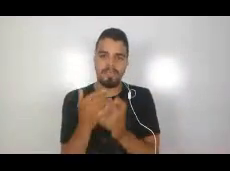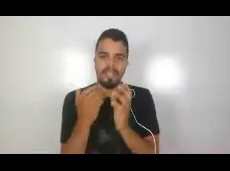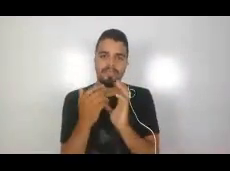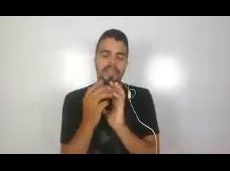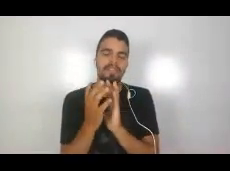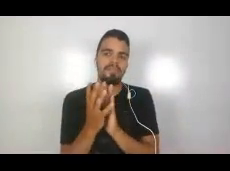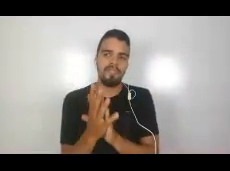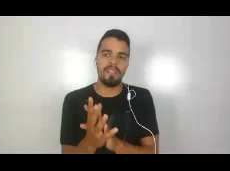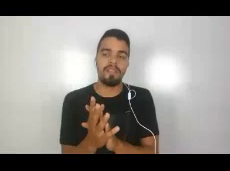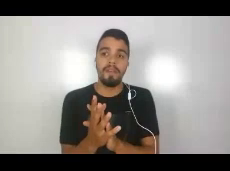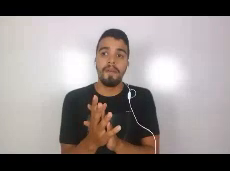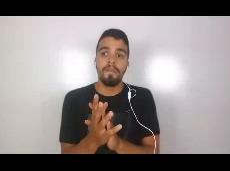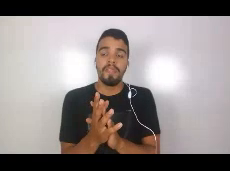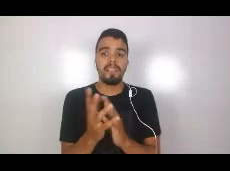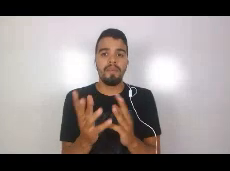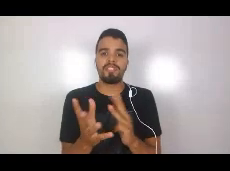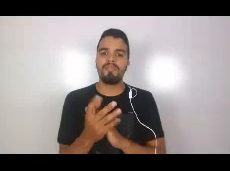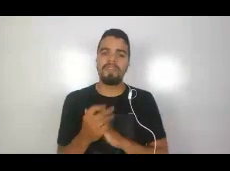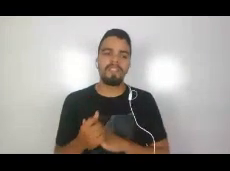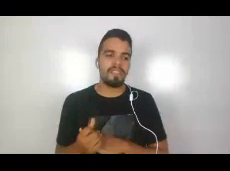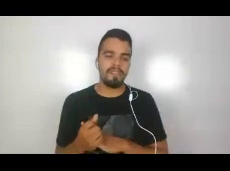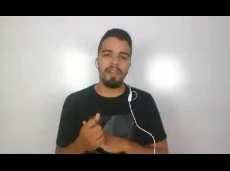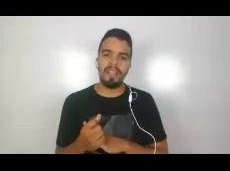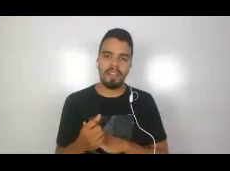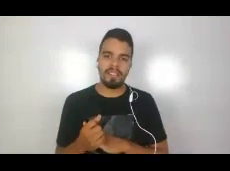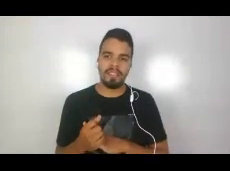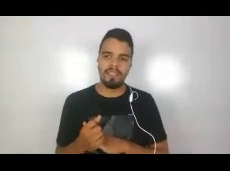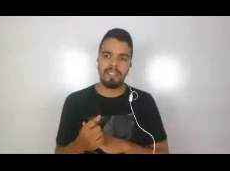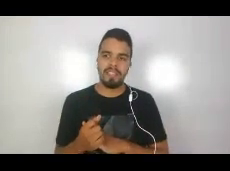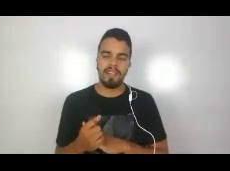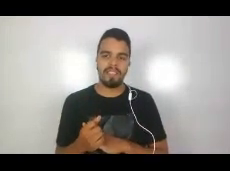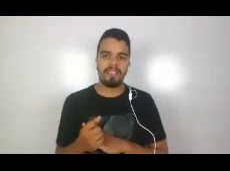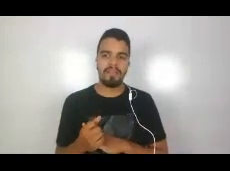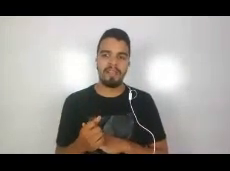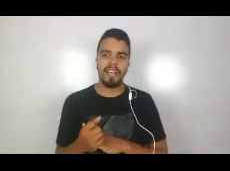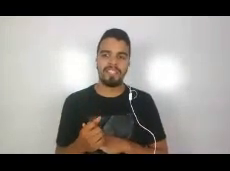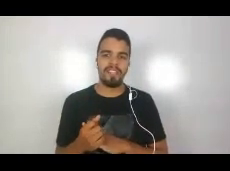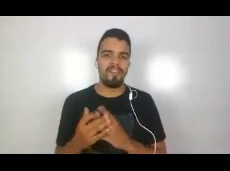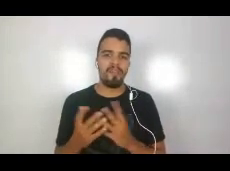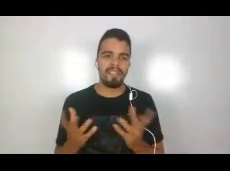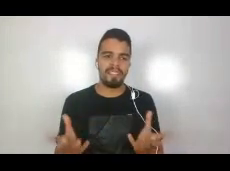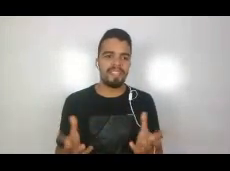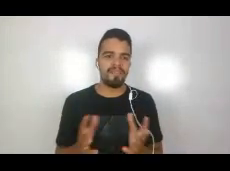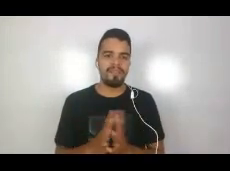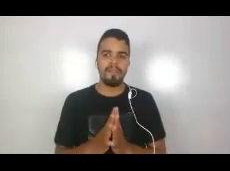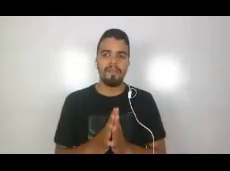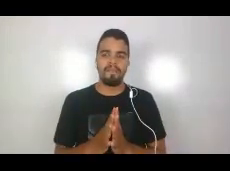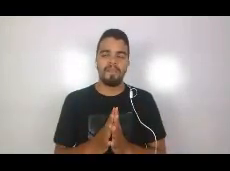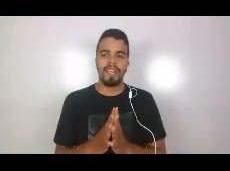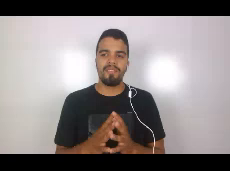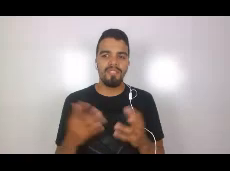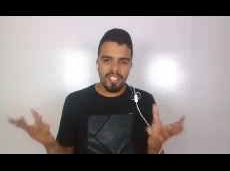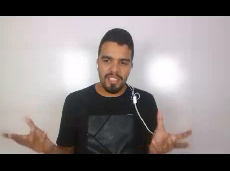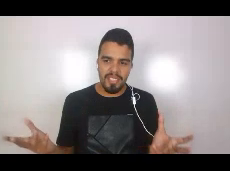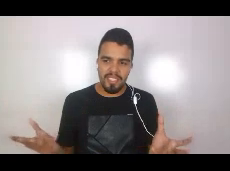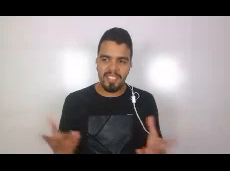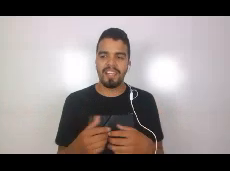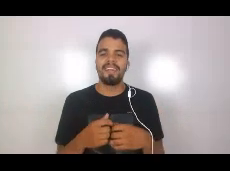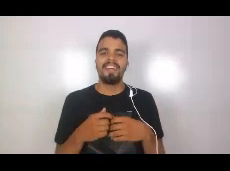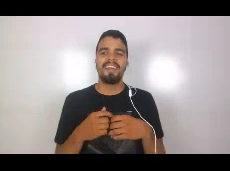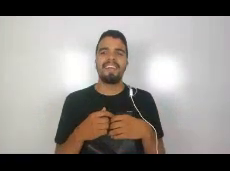sujeito, adaptado para esse sujeito. É também um instrumento de acessibilidade. Então, acessibilidade na informação, no dia